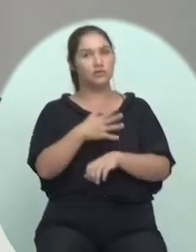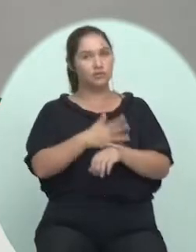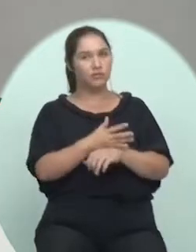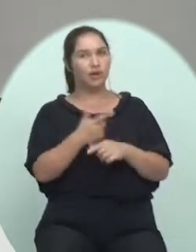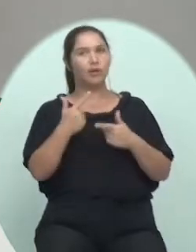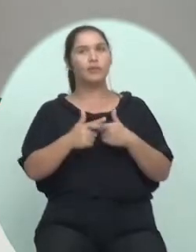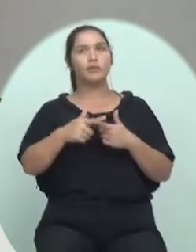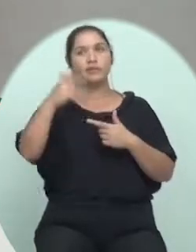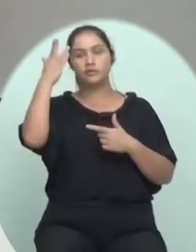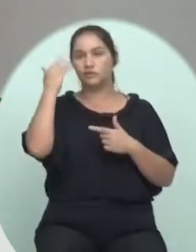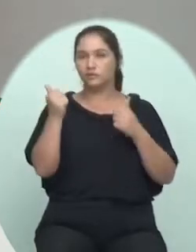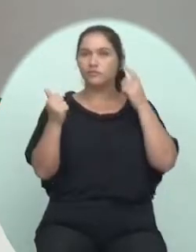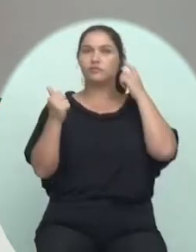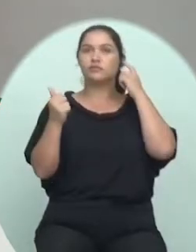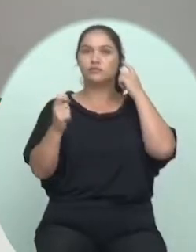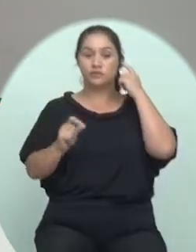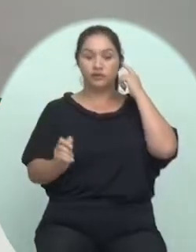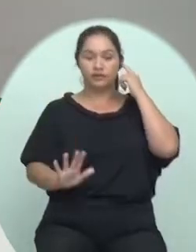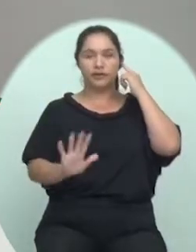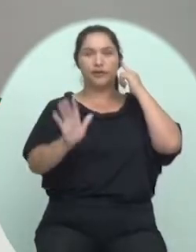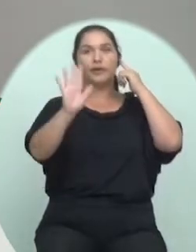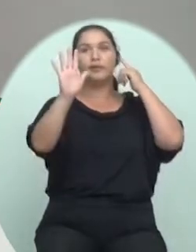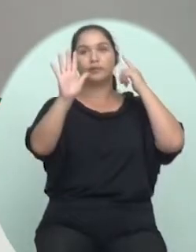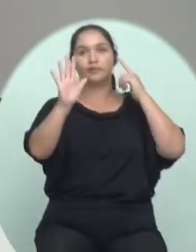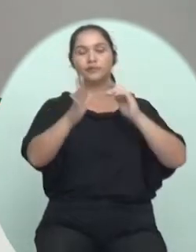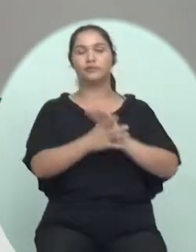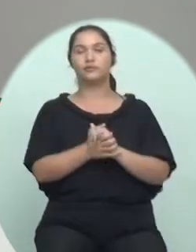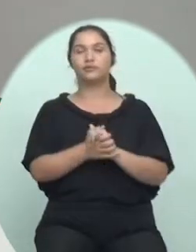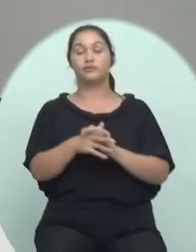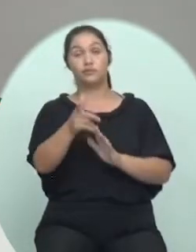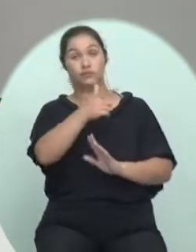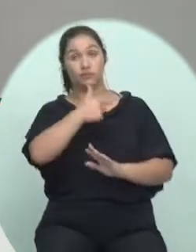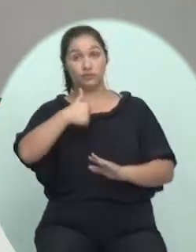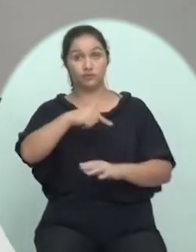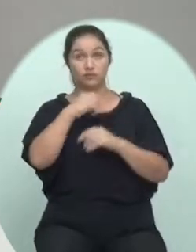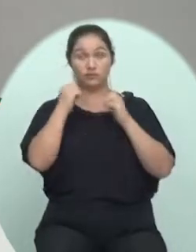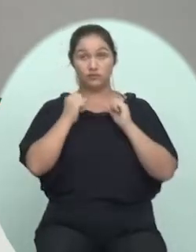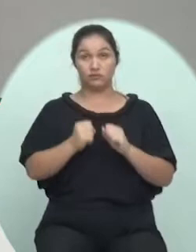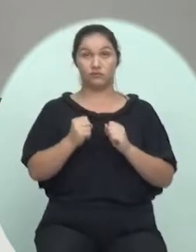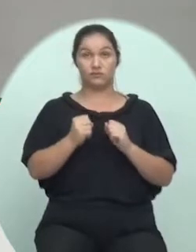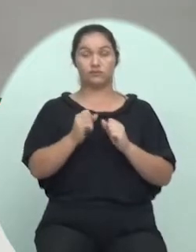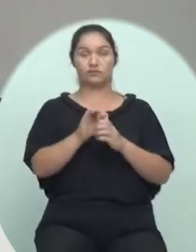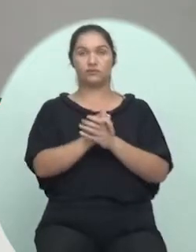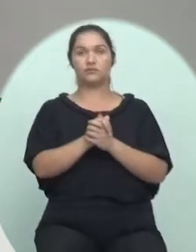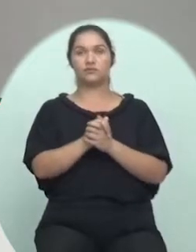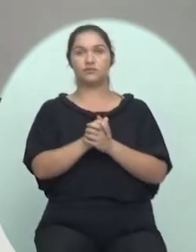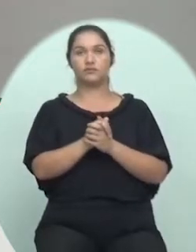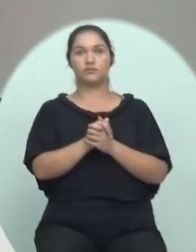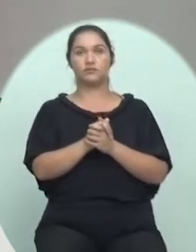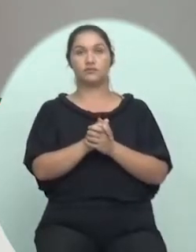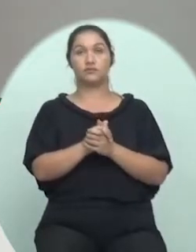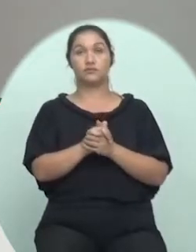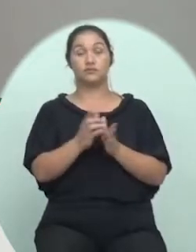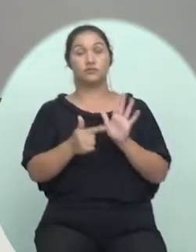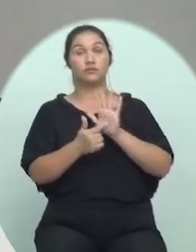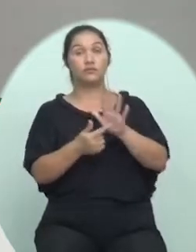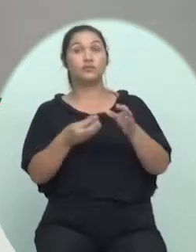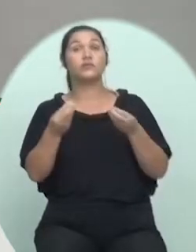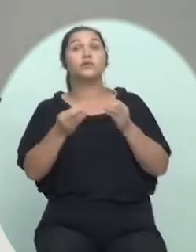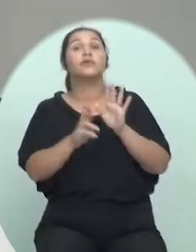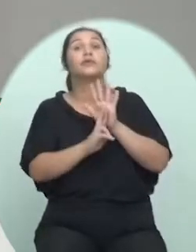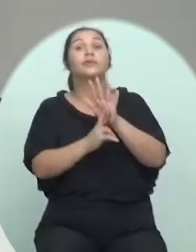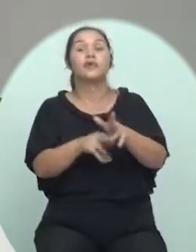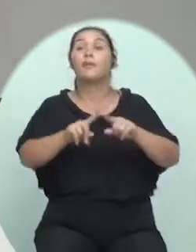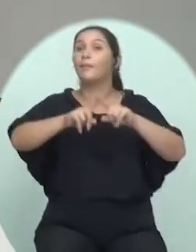40% sobre o total, sobre o valor, nós podemos demonstrar que isso representa apenas 20%. Mas nós precisamos